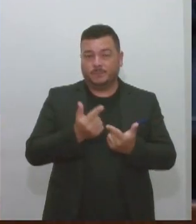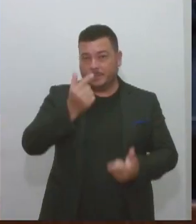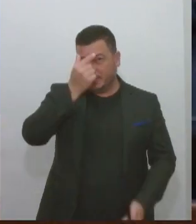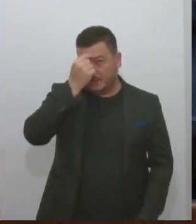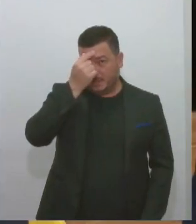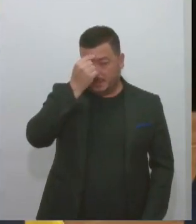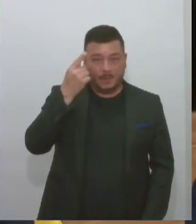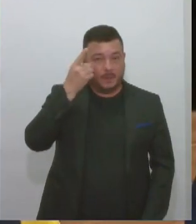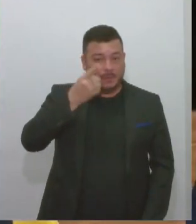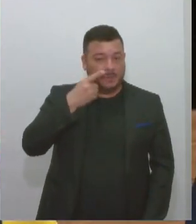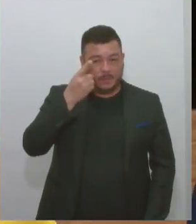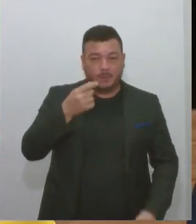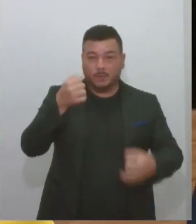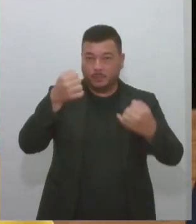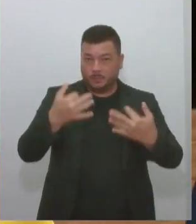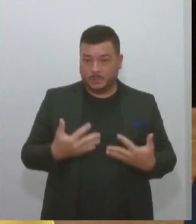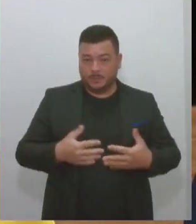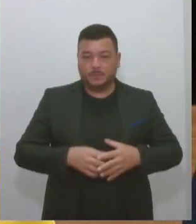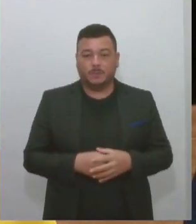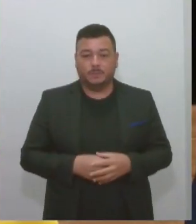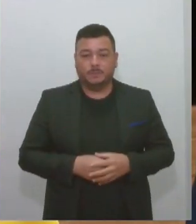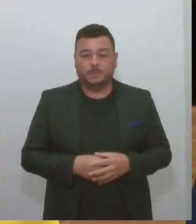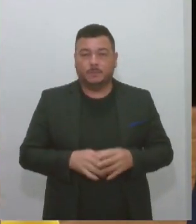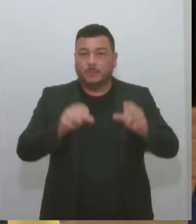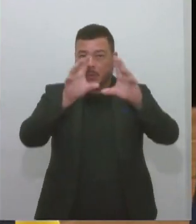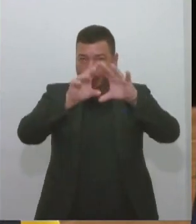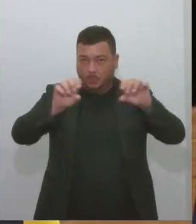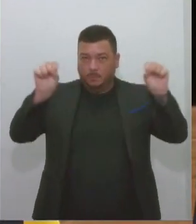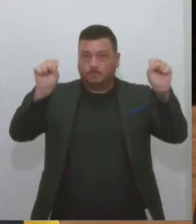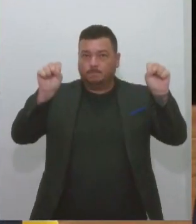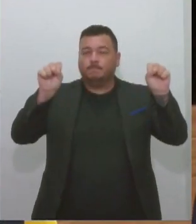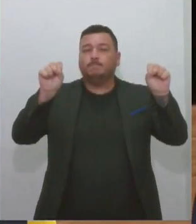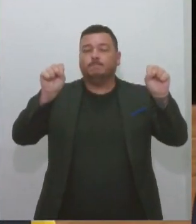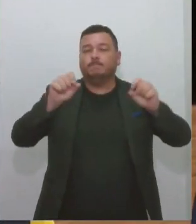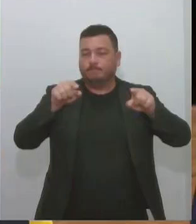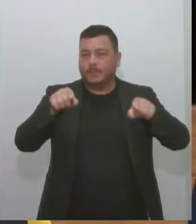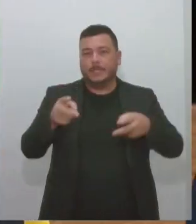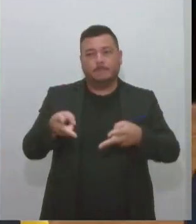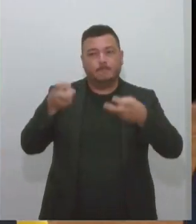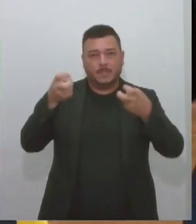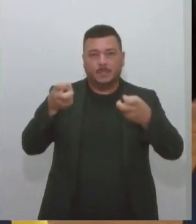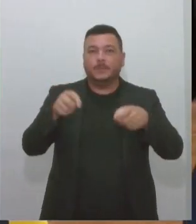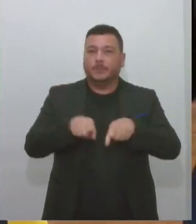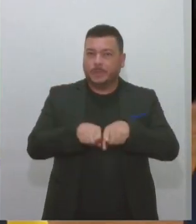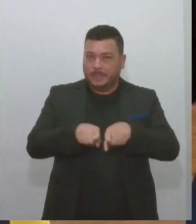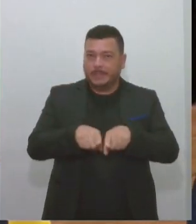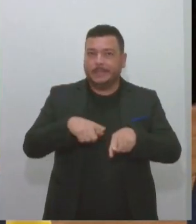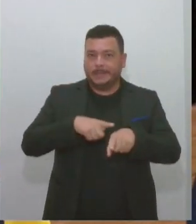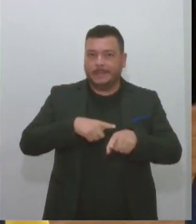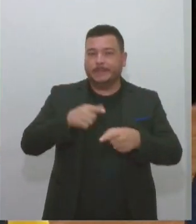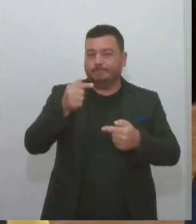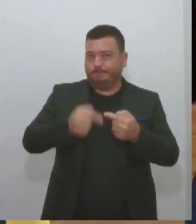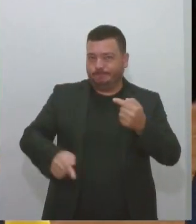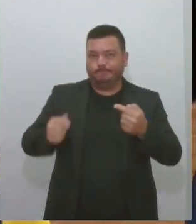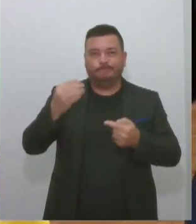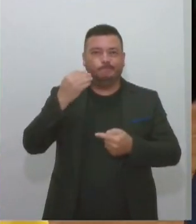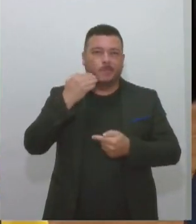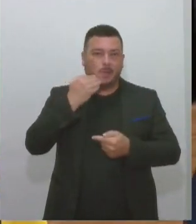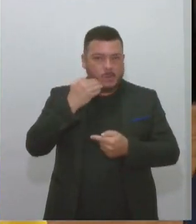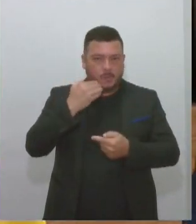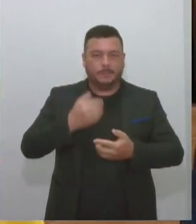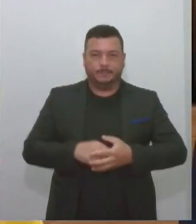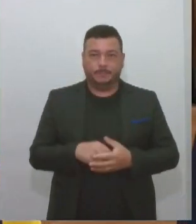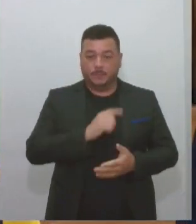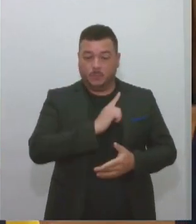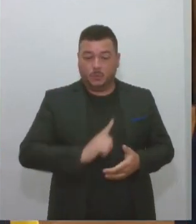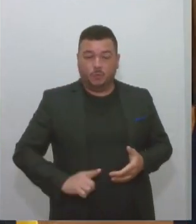sobre o assunto. O Supremo entende que há uma irregularidade, vamos dizer assim, né? E o governo, como a gente tem sofrido de vez em quando